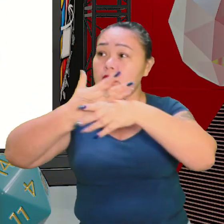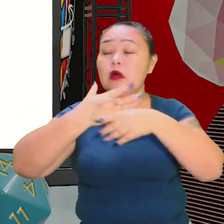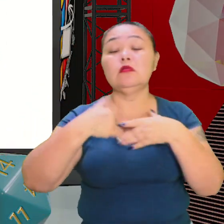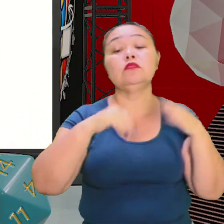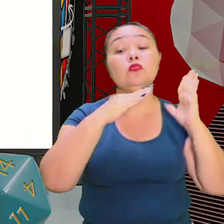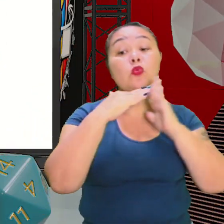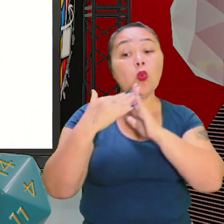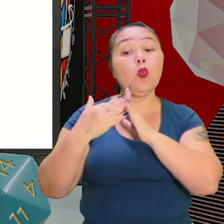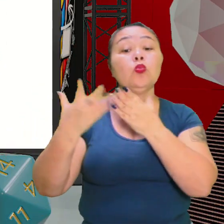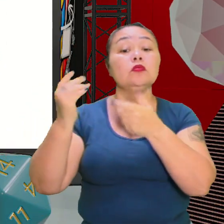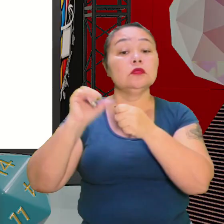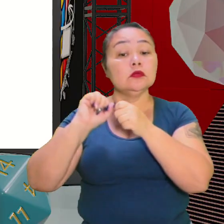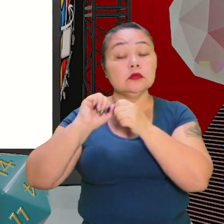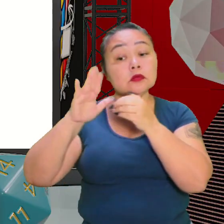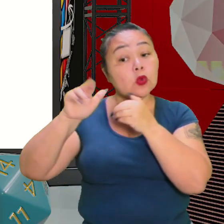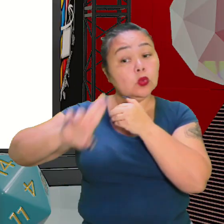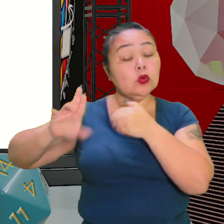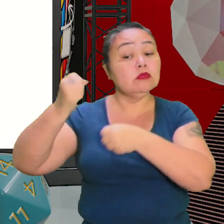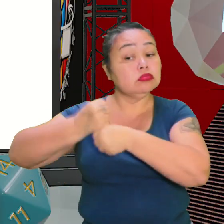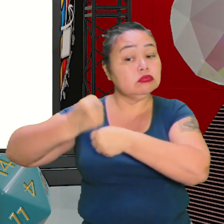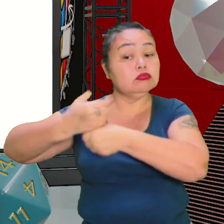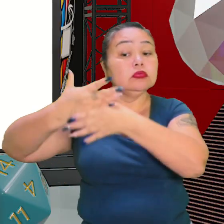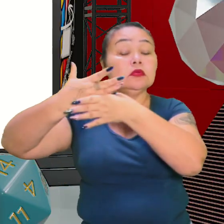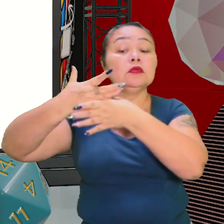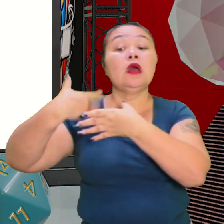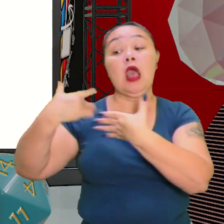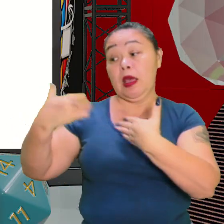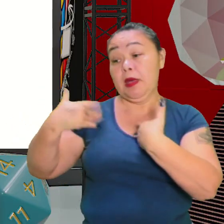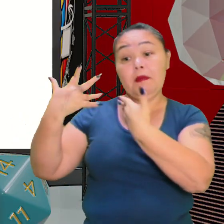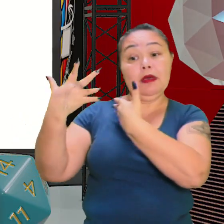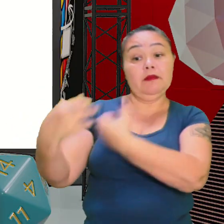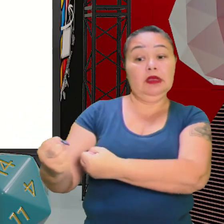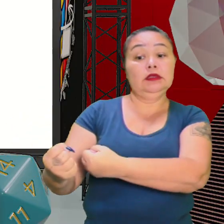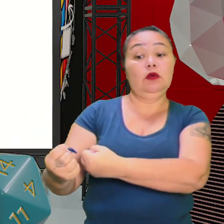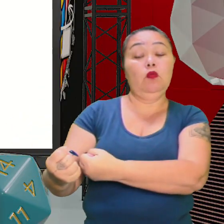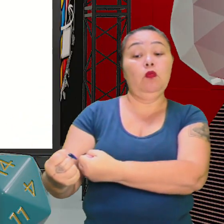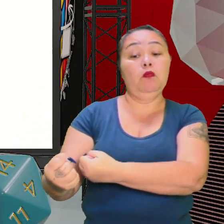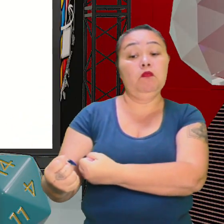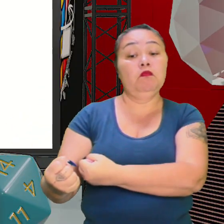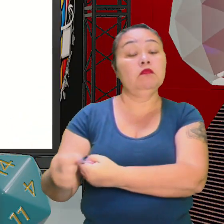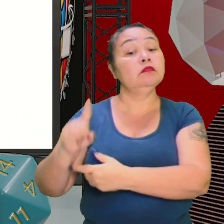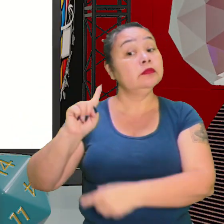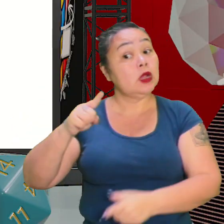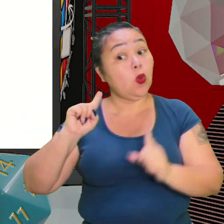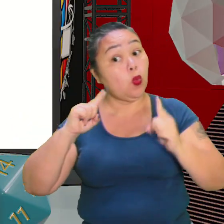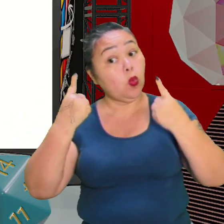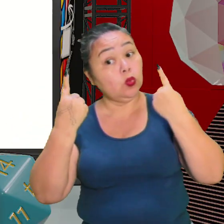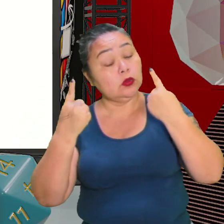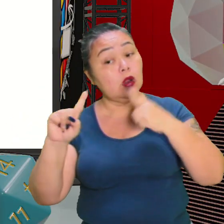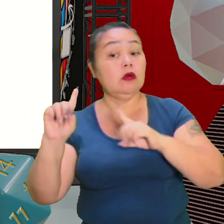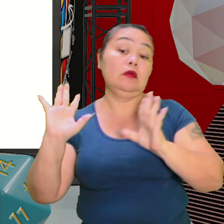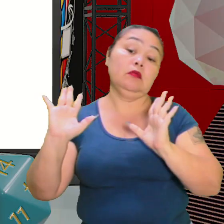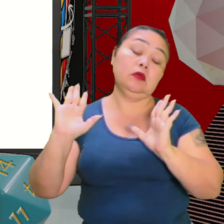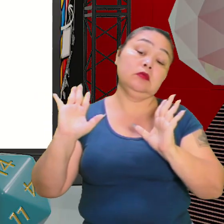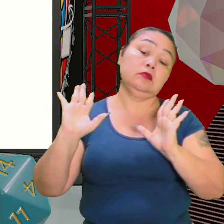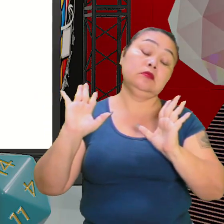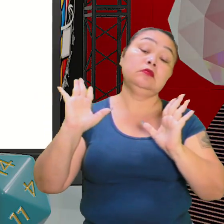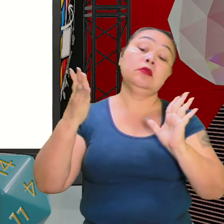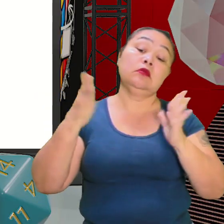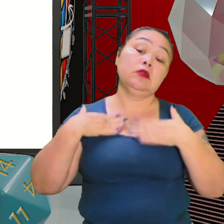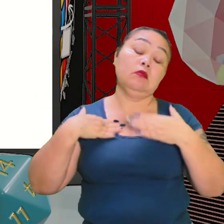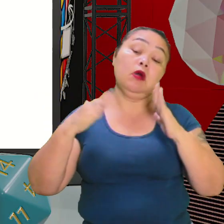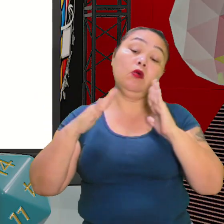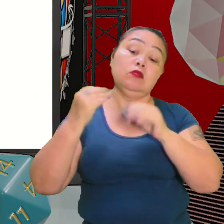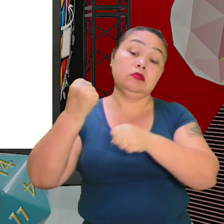O vizinho só pode construir alguma coisa utilizando o muro com a minha permissão. Caso contrário, eu vou falar assim, vizinho, ó, o muro está no